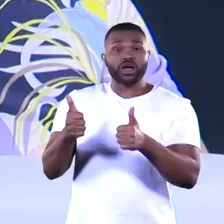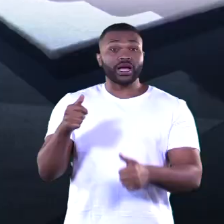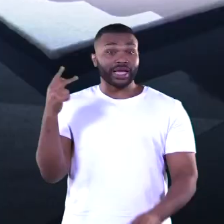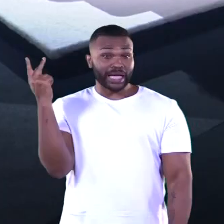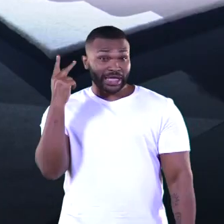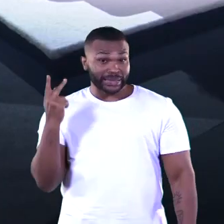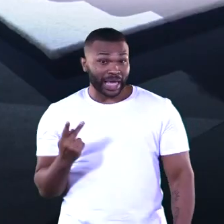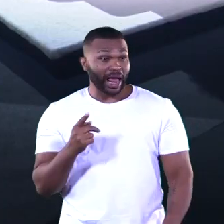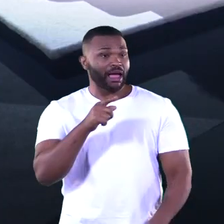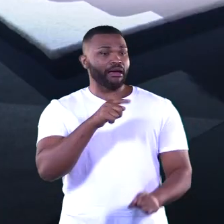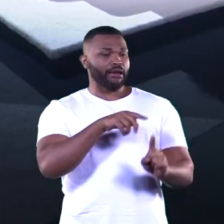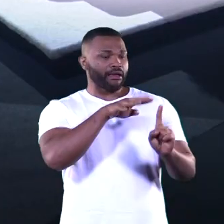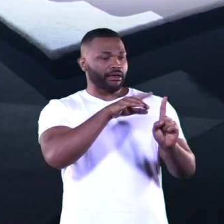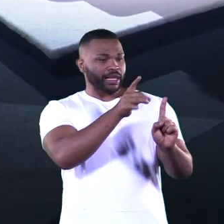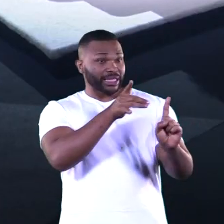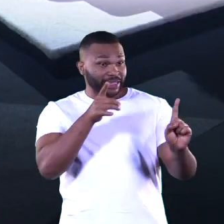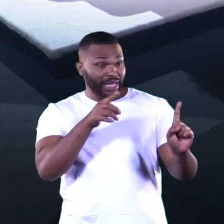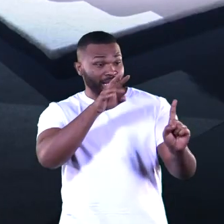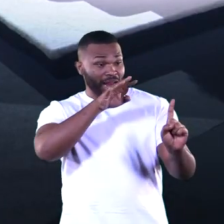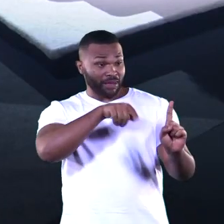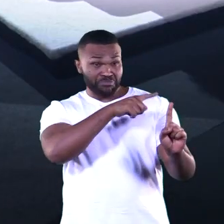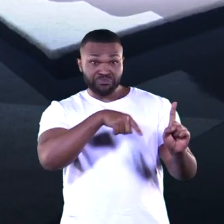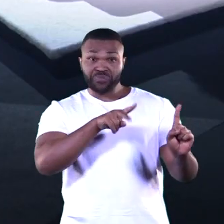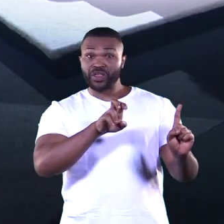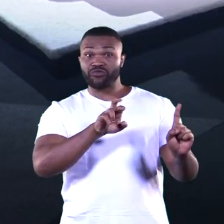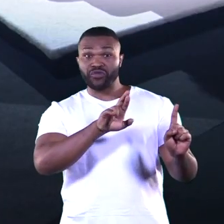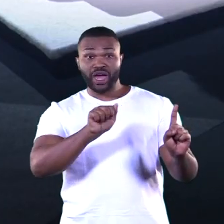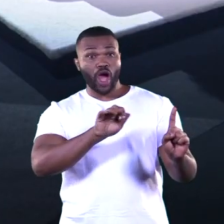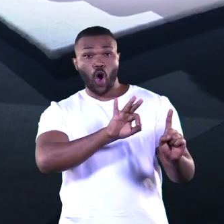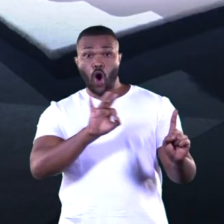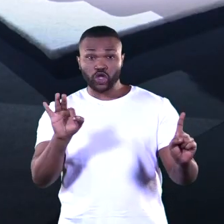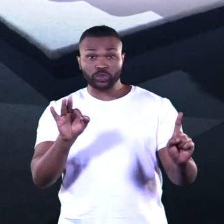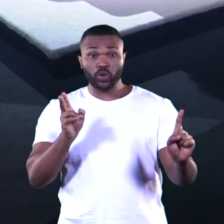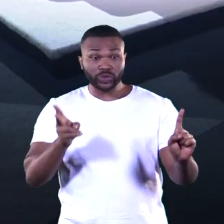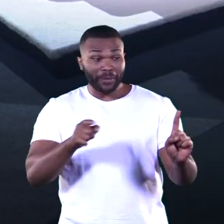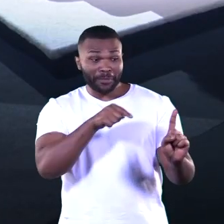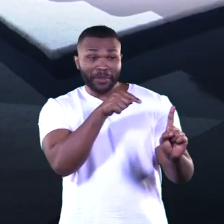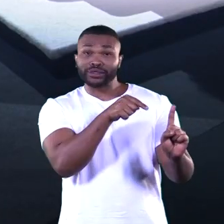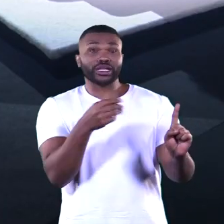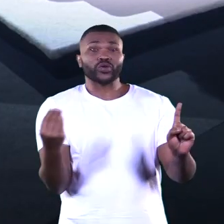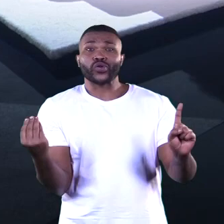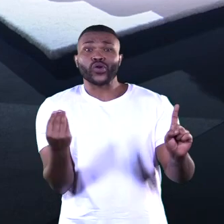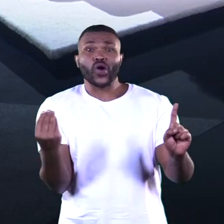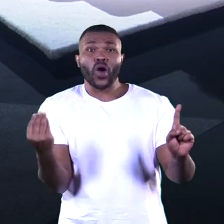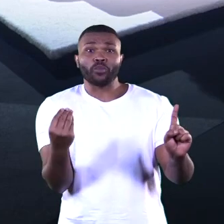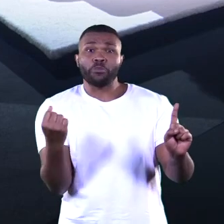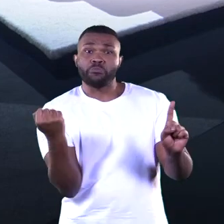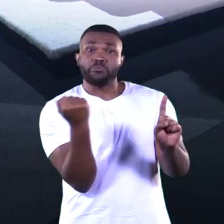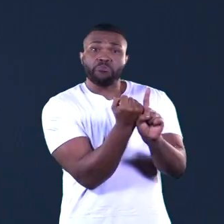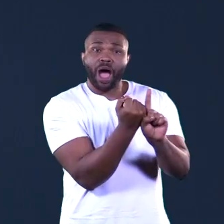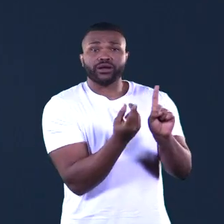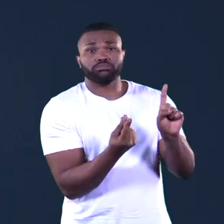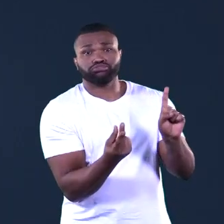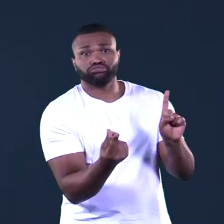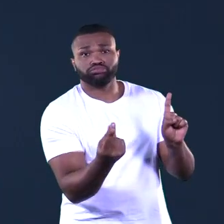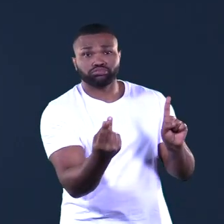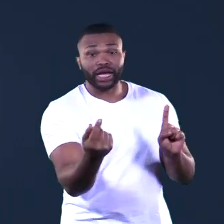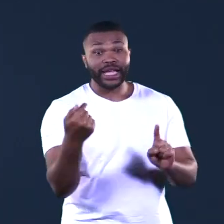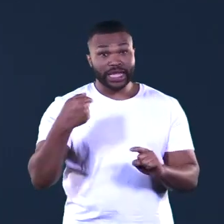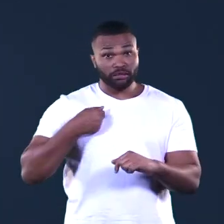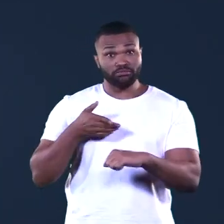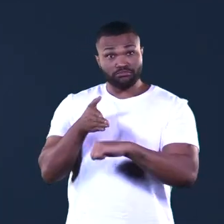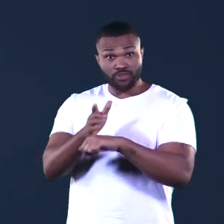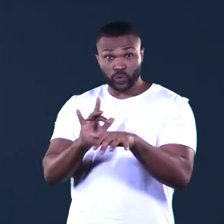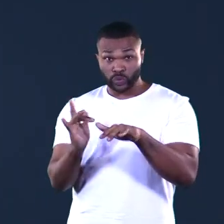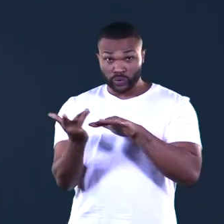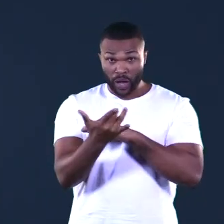cancelar a Vera, tá ótima, vai seguir. E vice-versa. Mas o cancelado vai ficar com isso por muito tempo. Eu até hoje, nas redes sociais, você